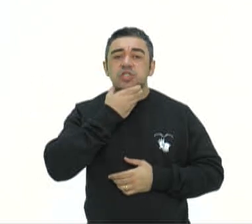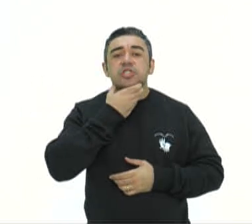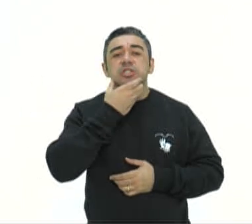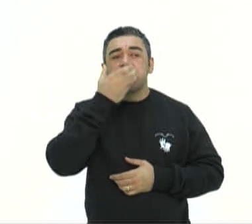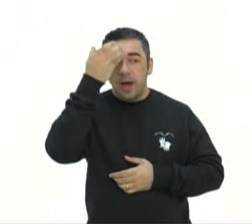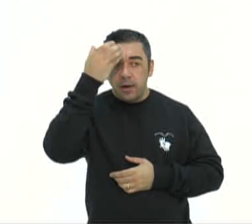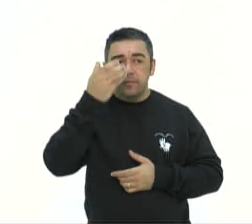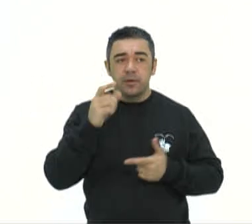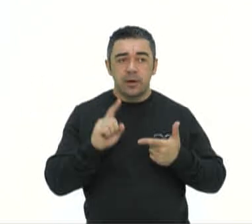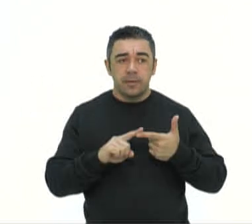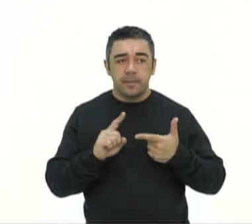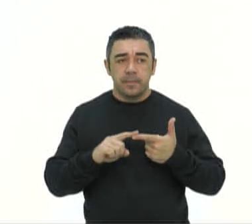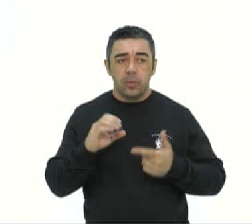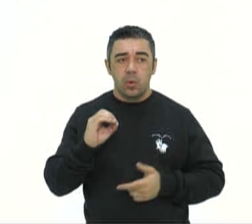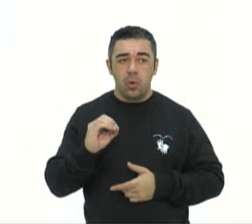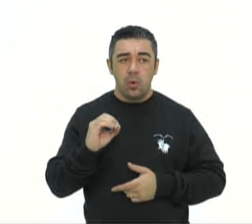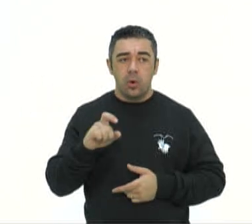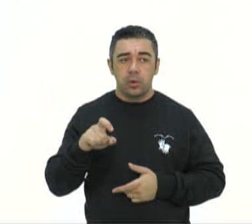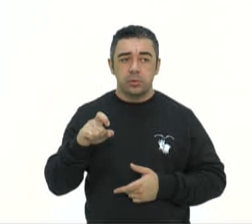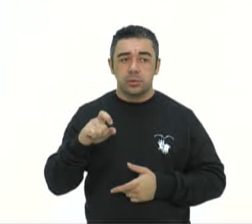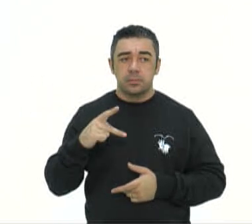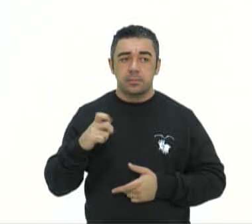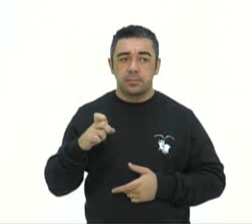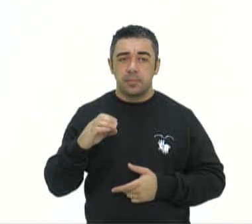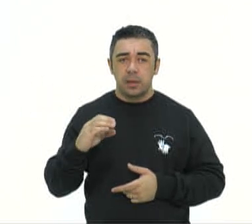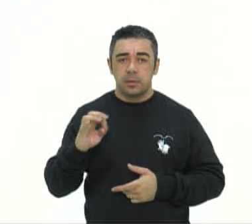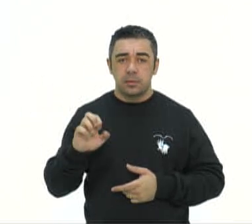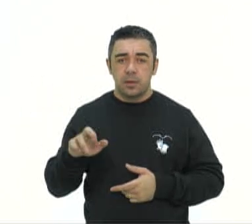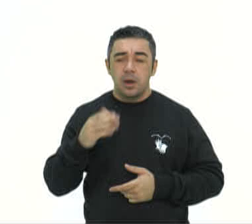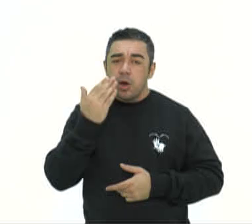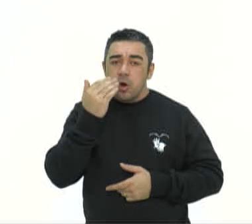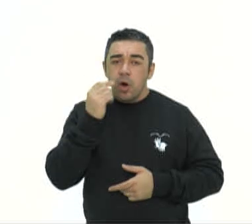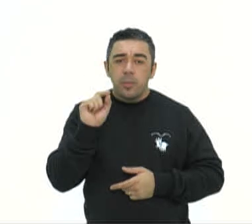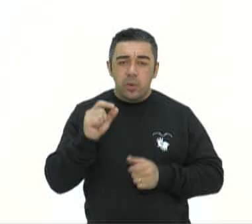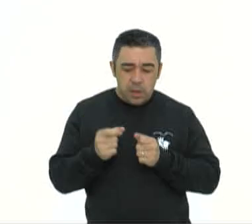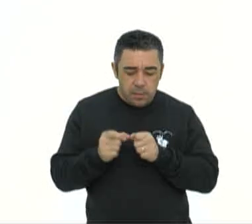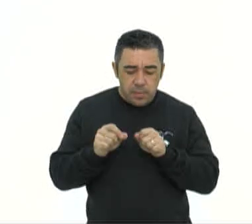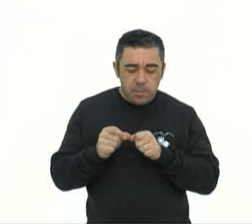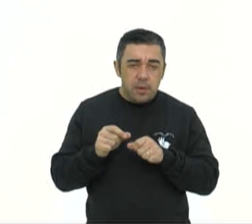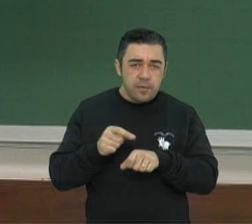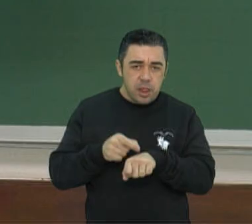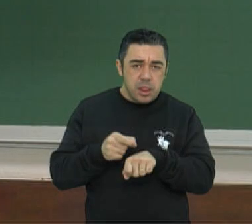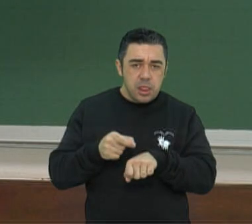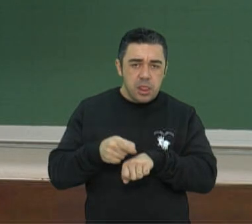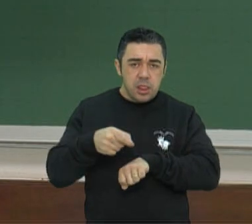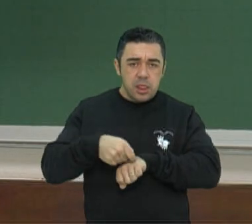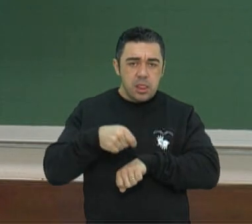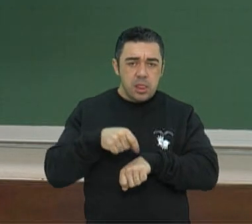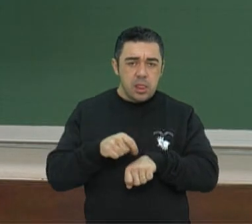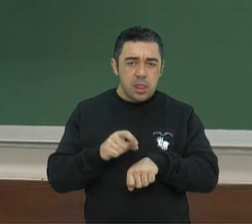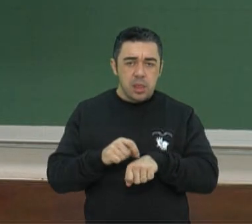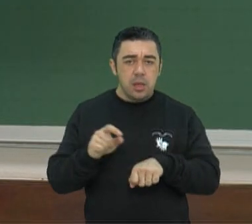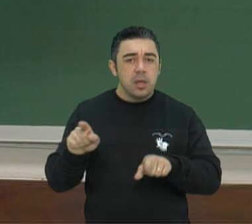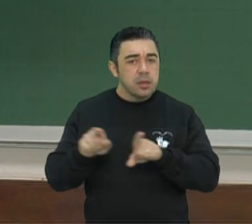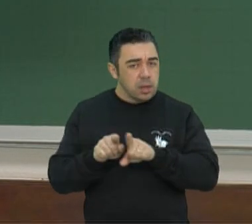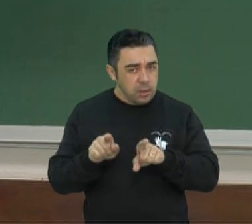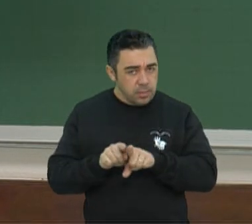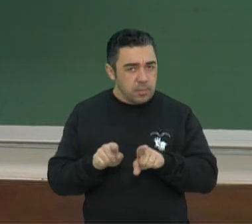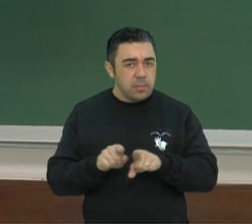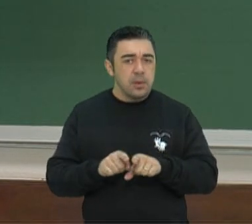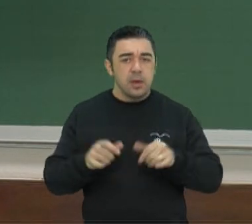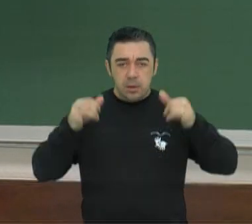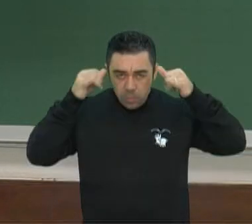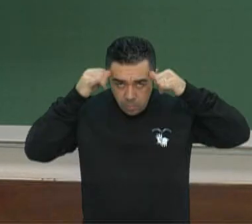a girafa. Essa ave, então, ela vai comendo os carrapatos, os parasitas de grandes mamíferos, não só da girafa, mas de búfalos, né,